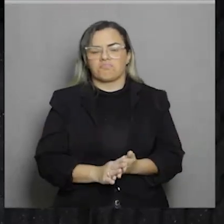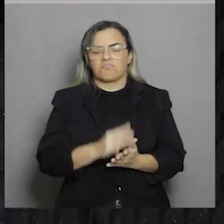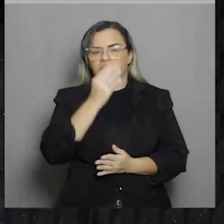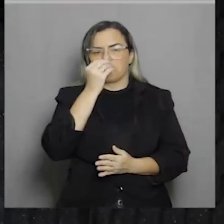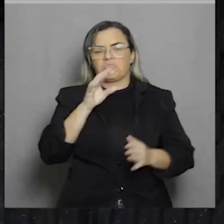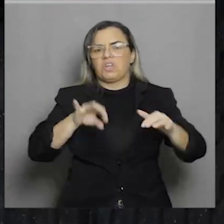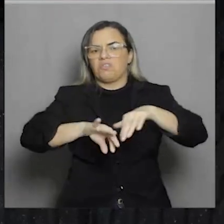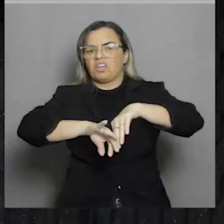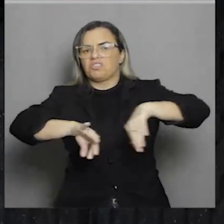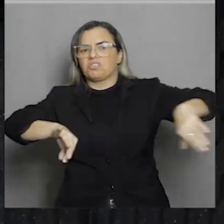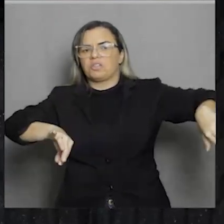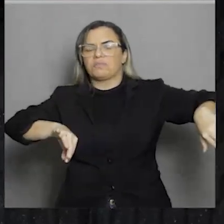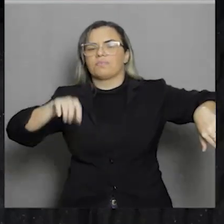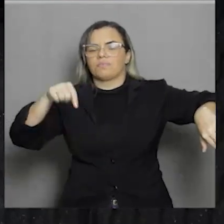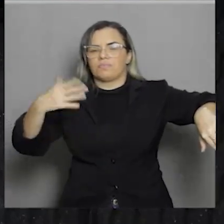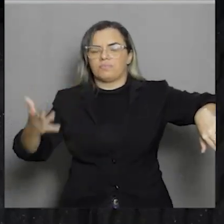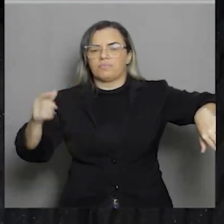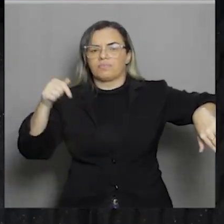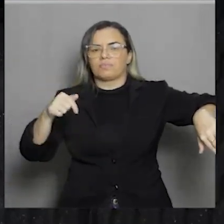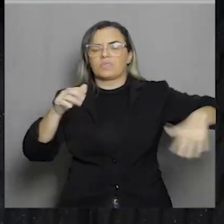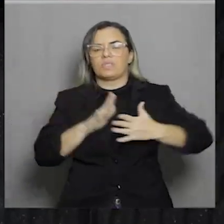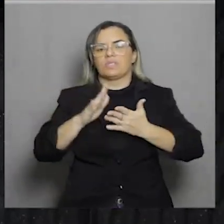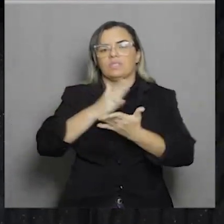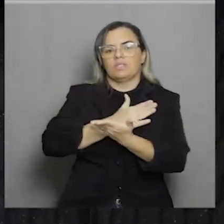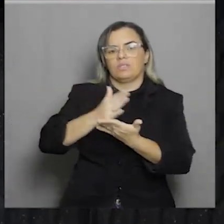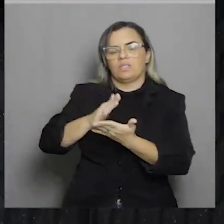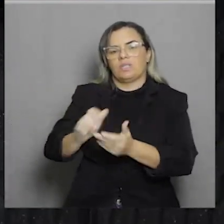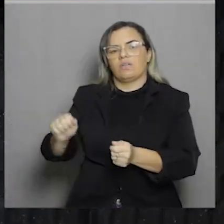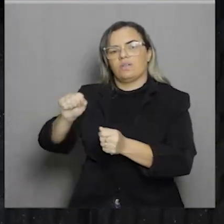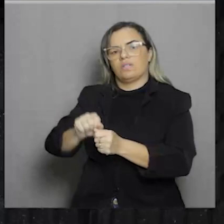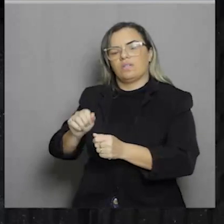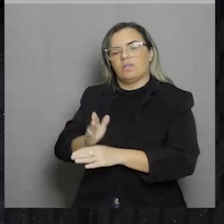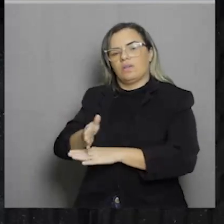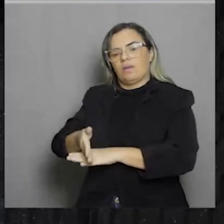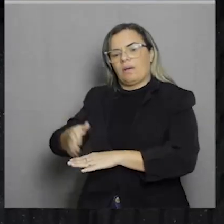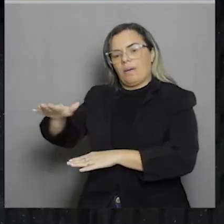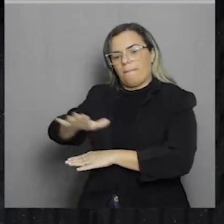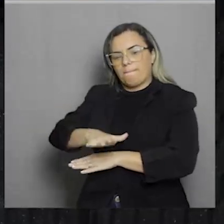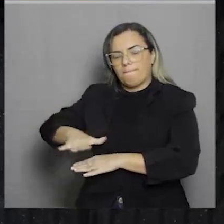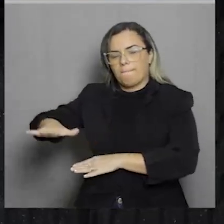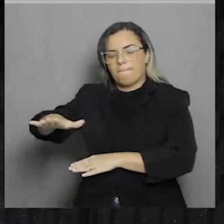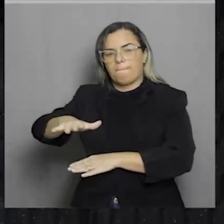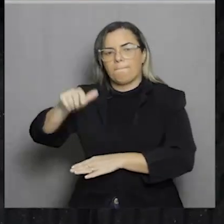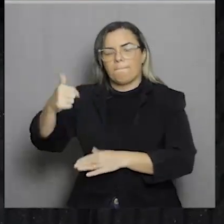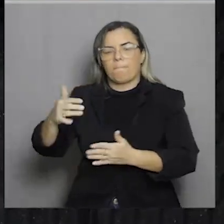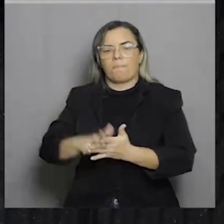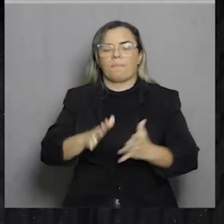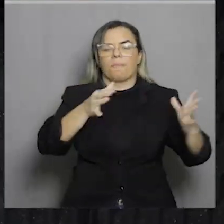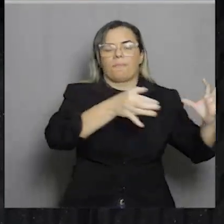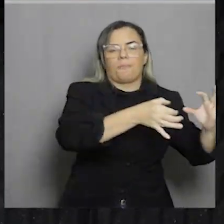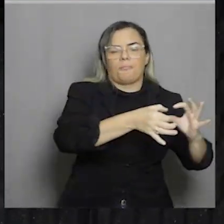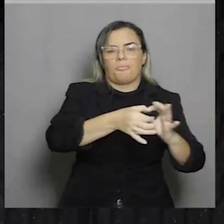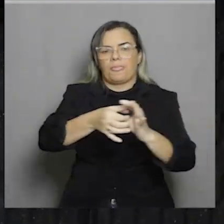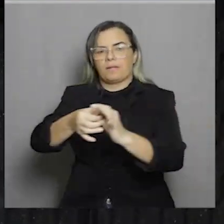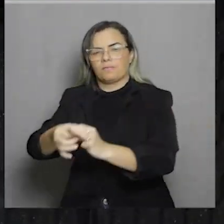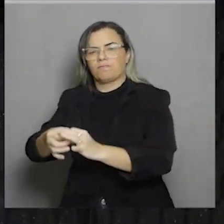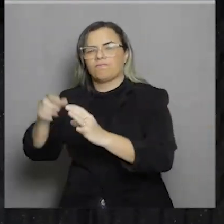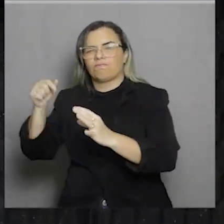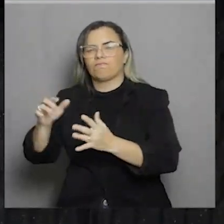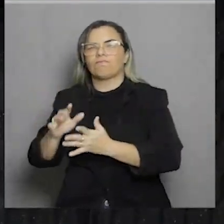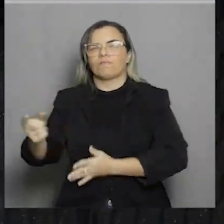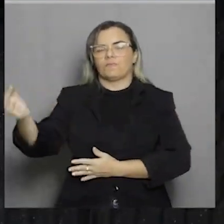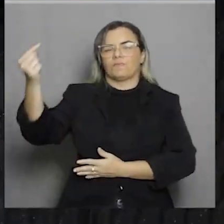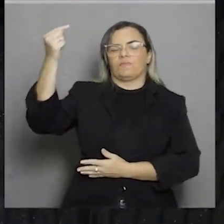ignorados e que começaram a fazer parte de um contexto, de um